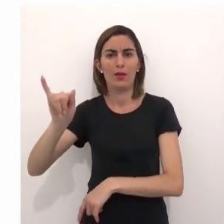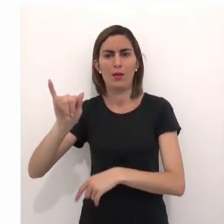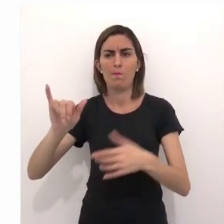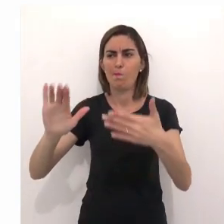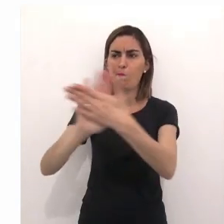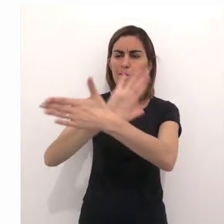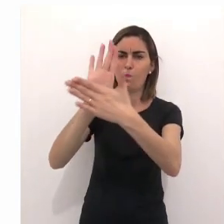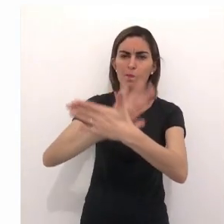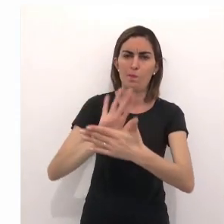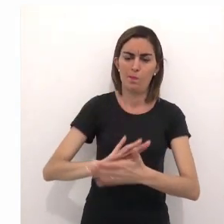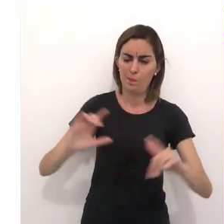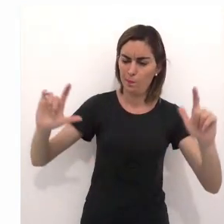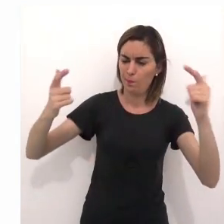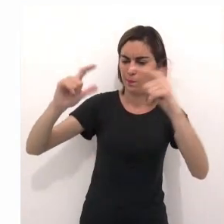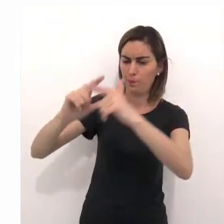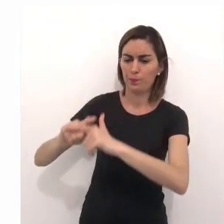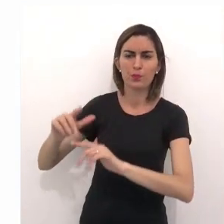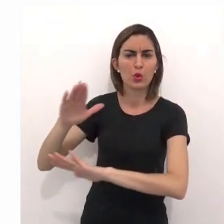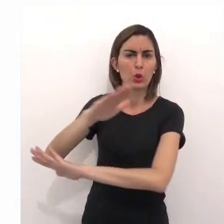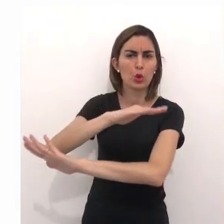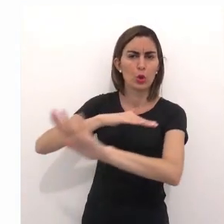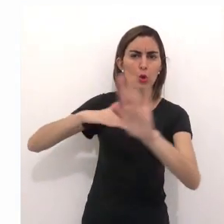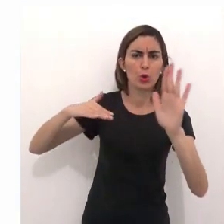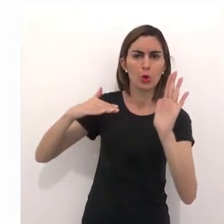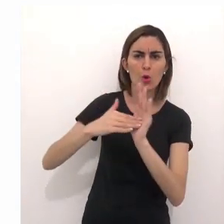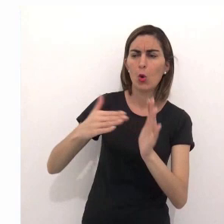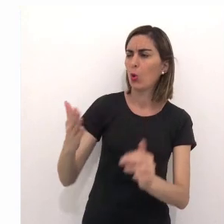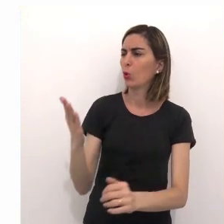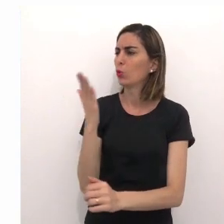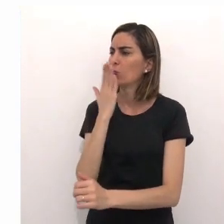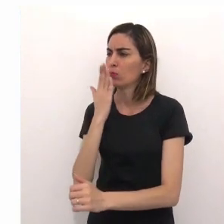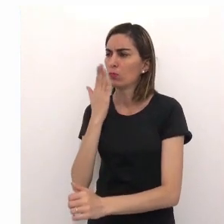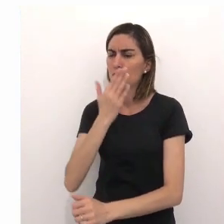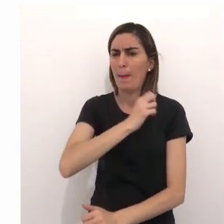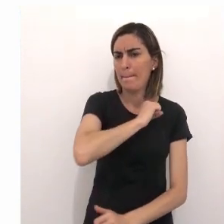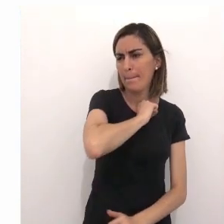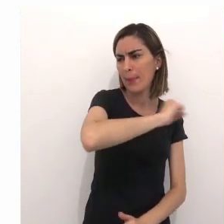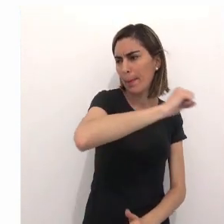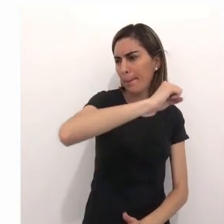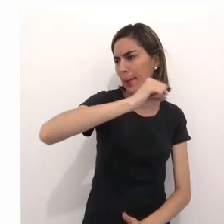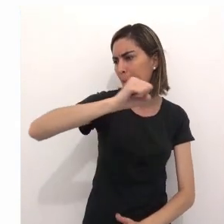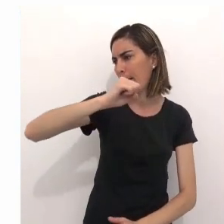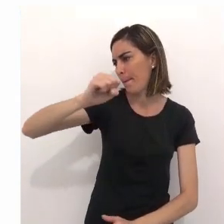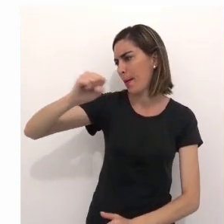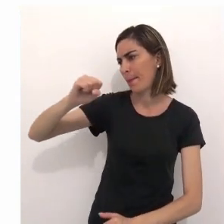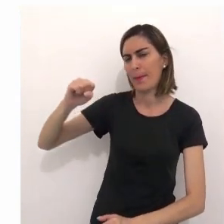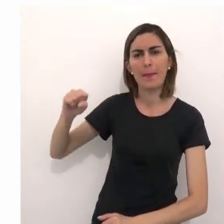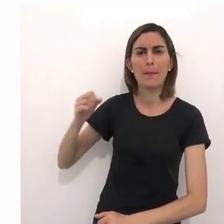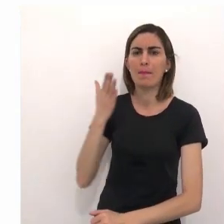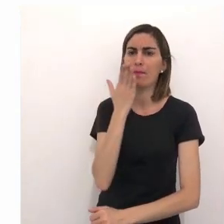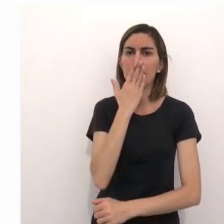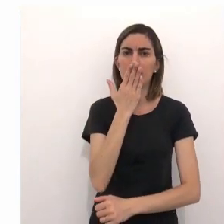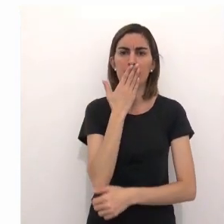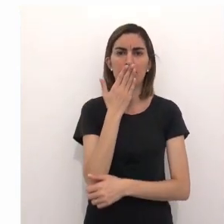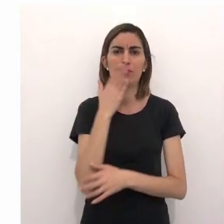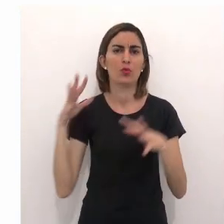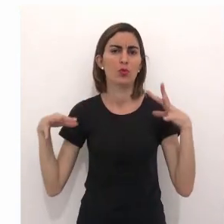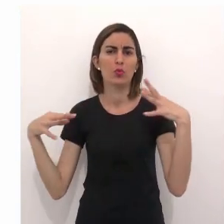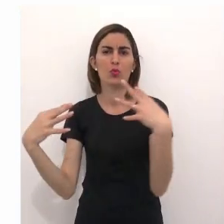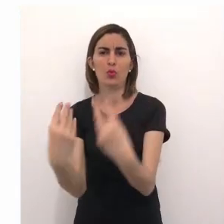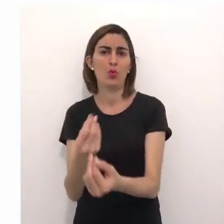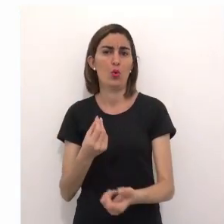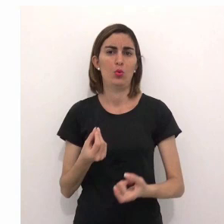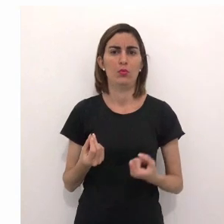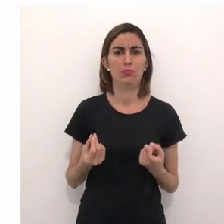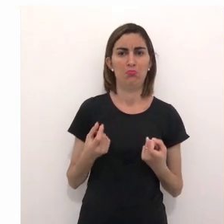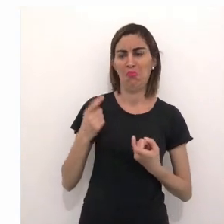exterminando todos os indígenas pelo caminho, não